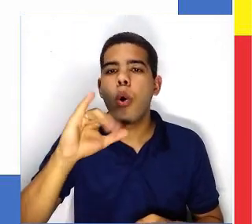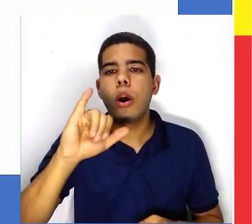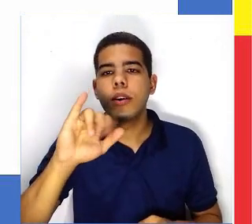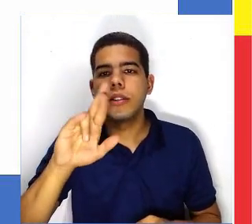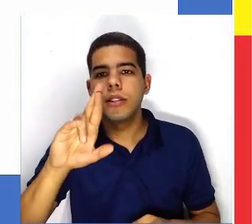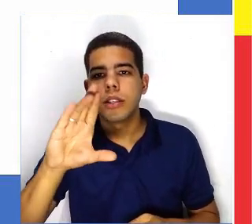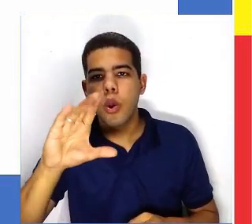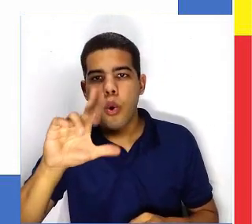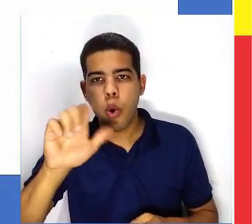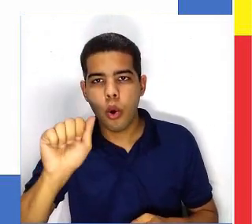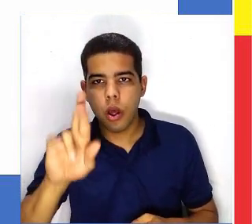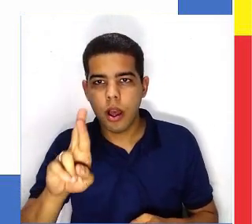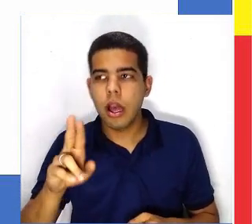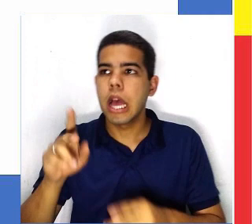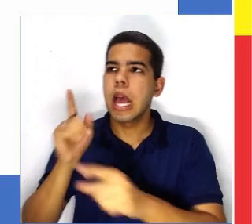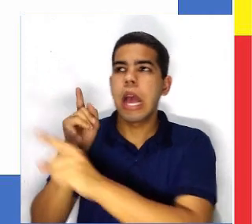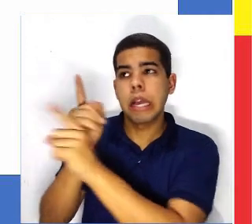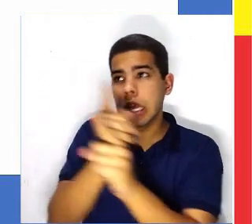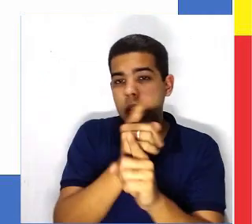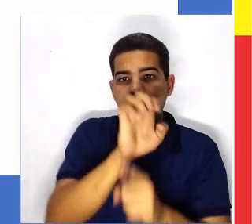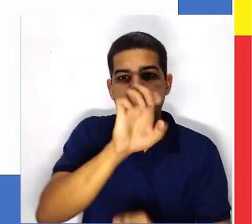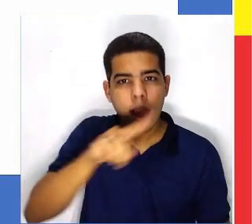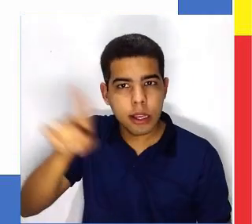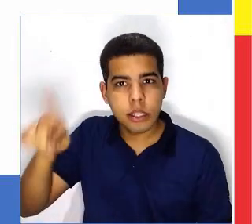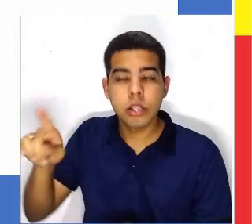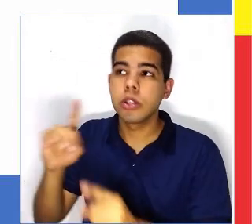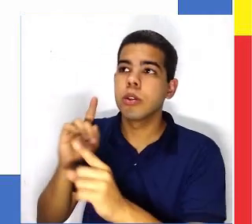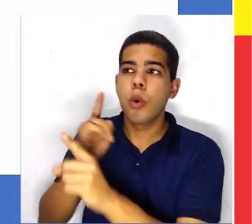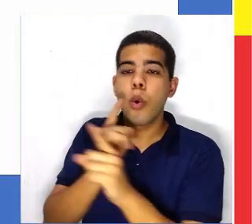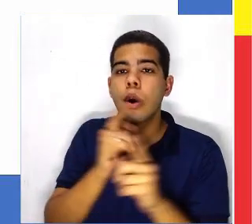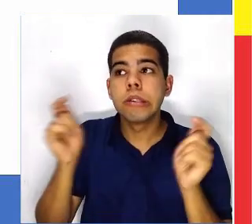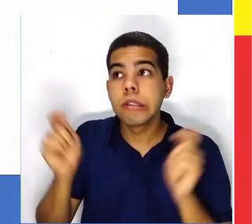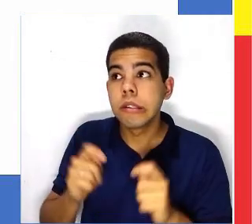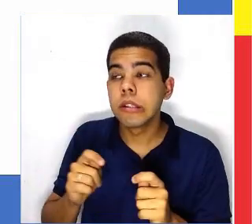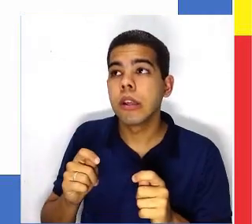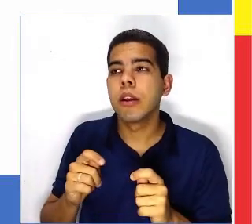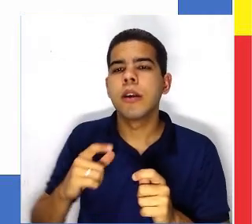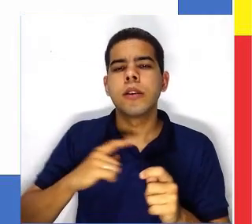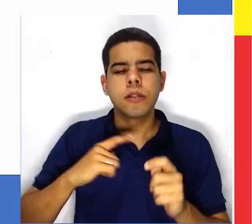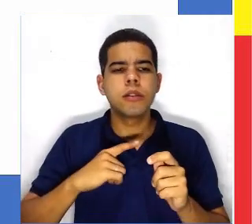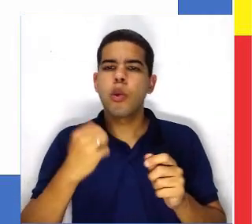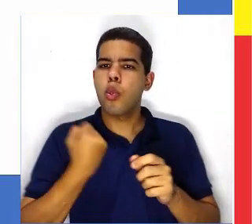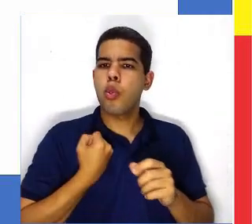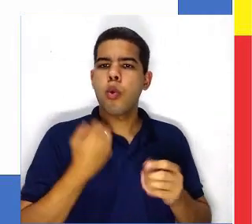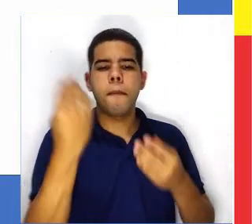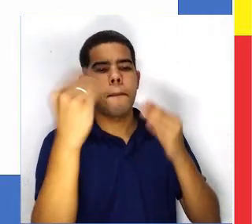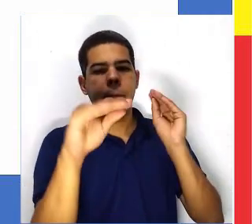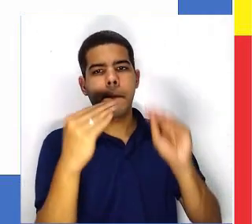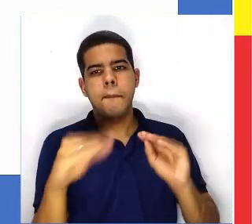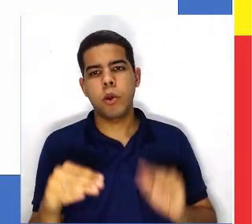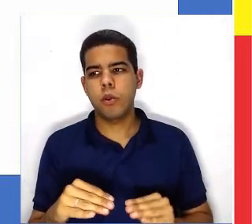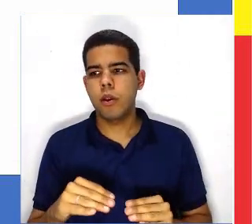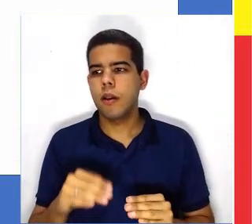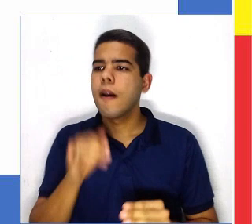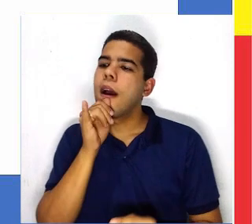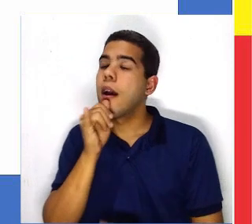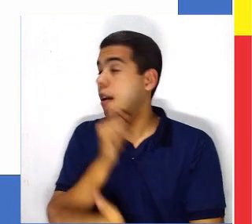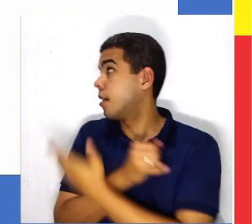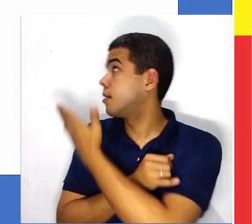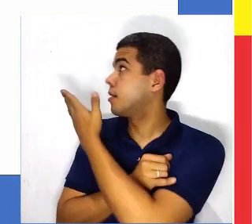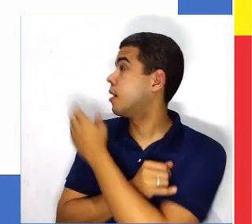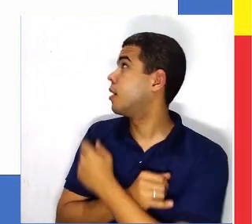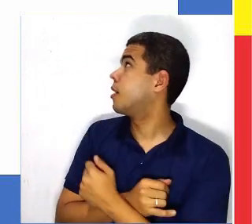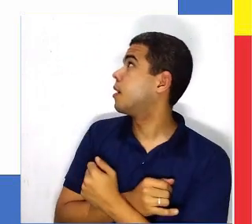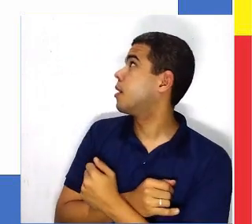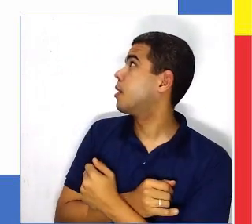cada categoria estatística representada são proporcionais aos respectivos valores. Observa aí na tela esse gráfico